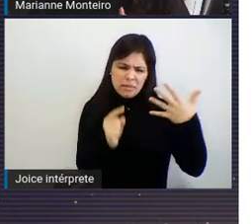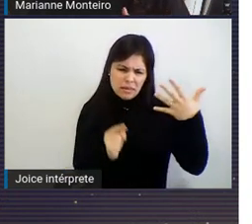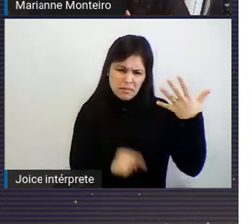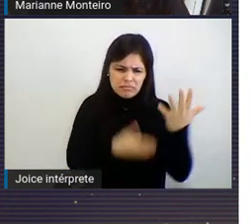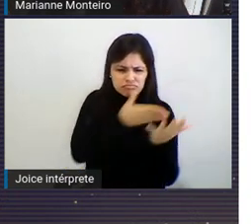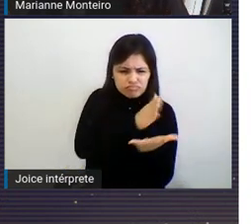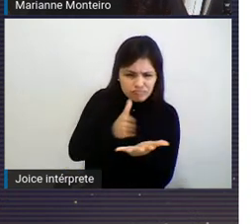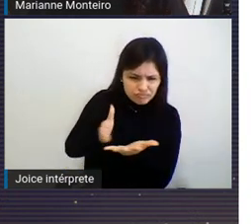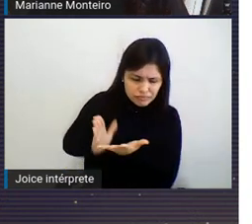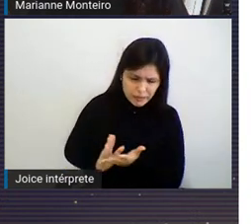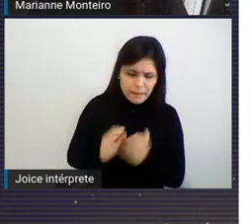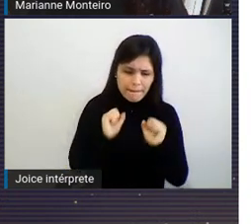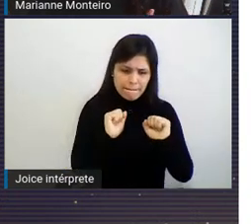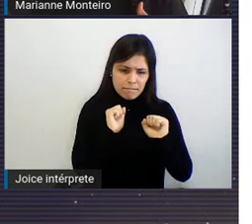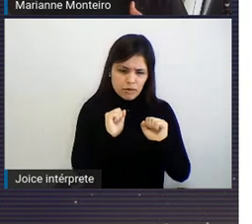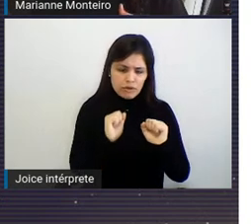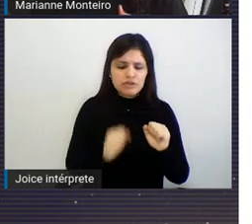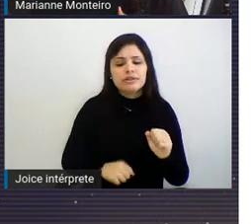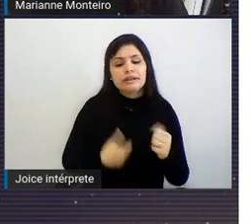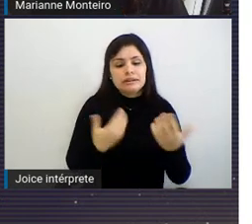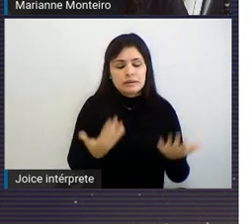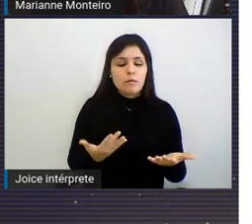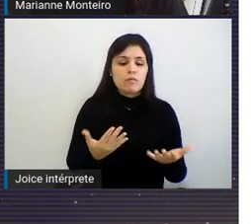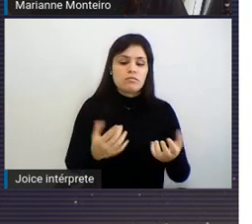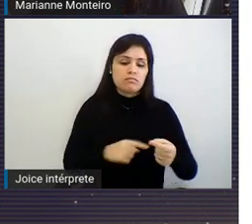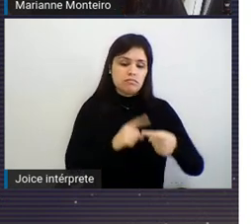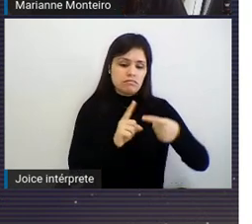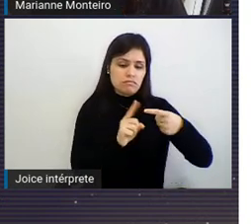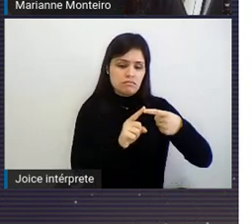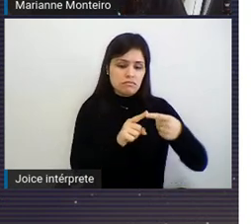Tem, claro, a parte de pesquisa, então,